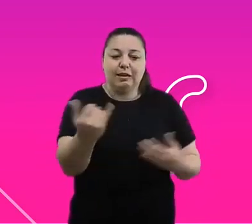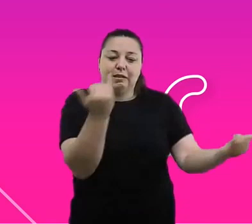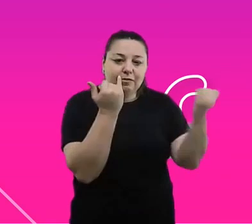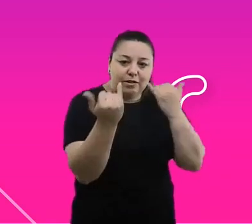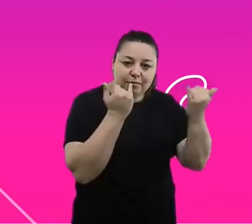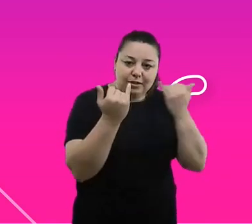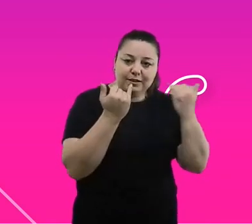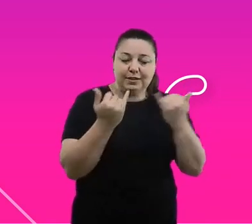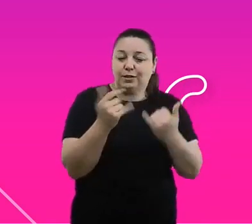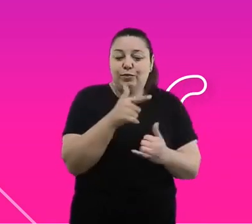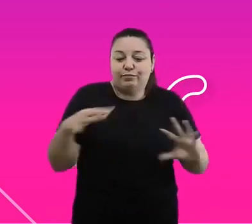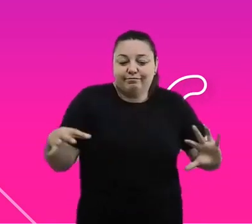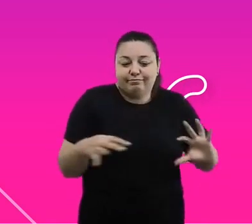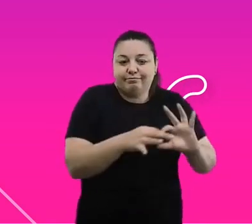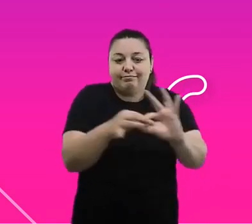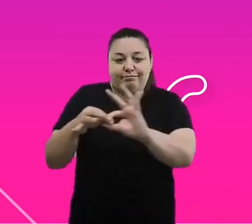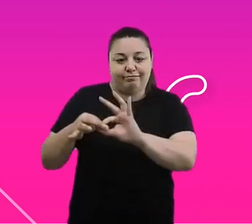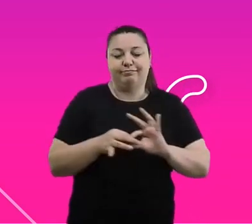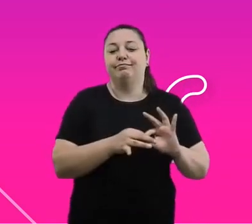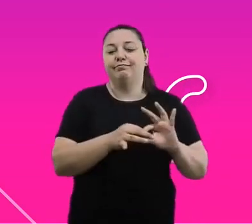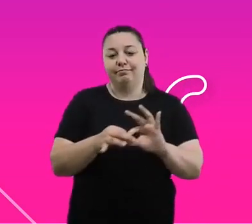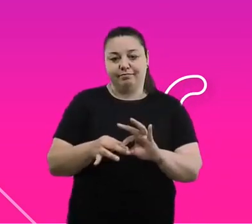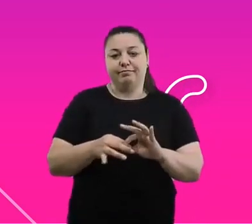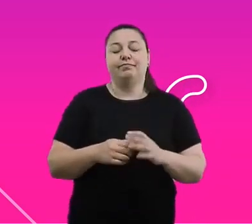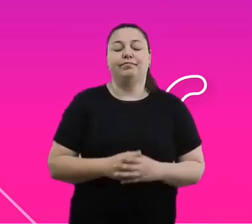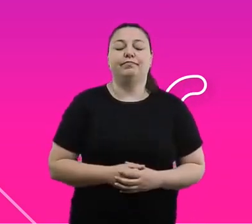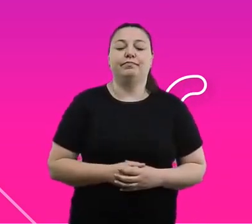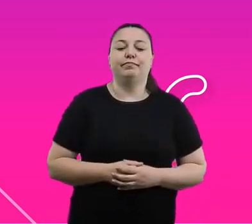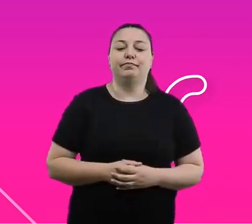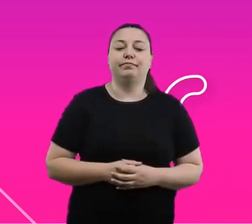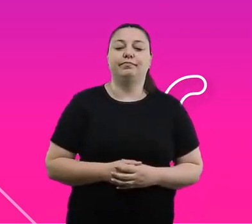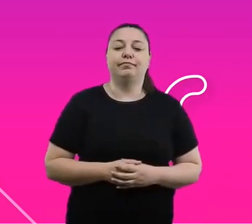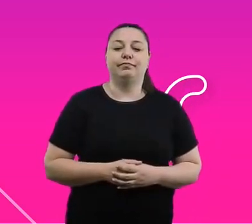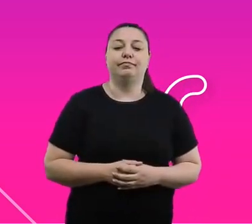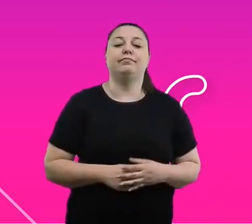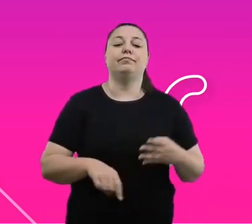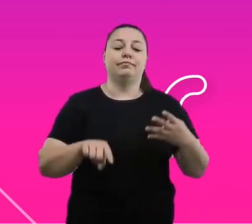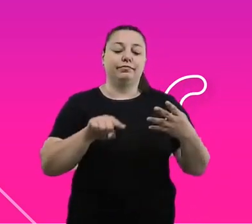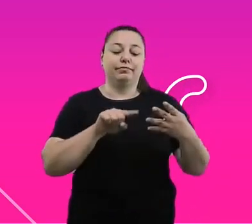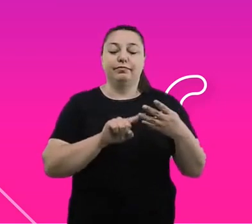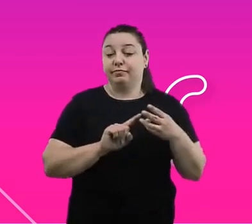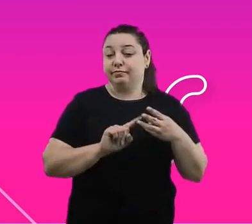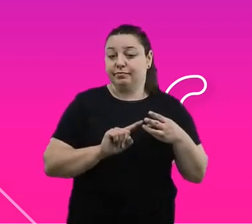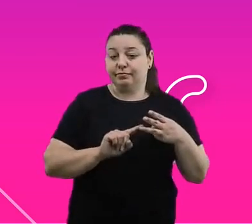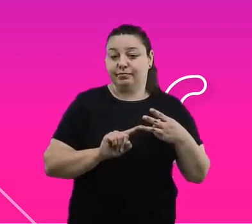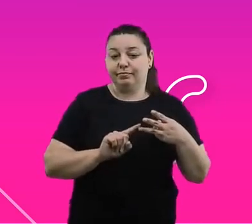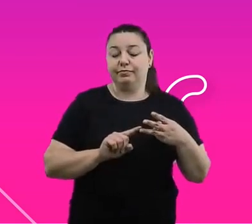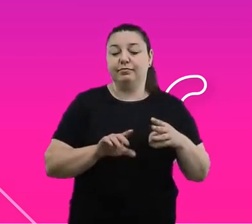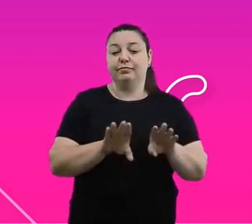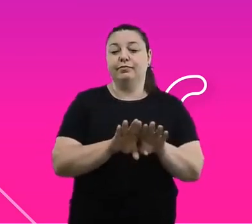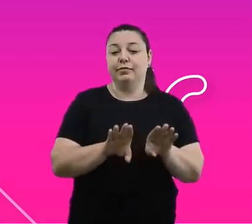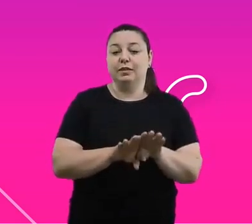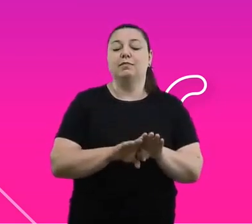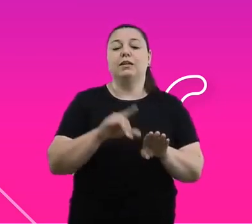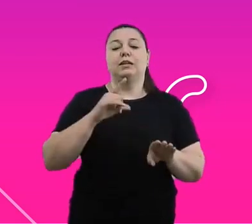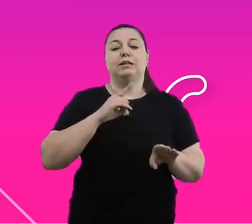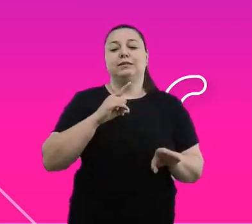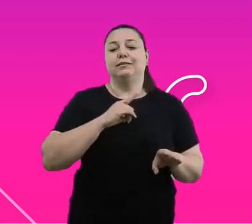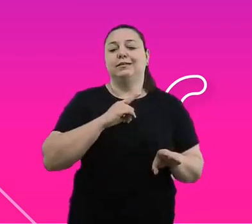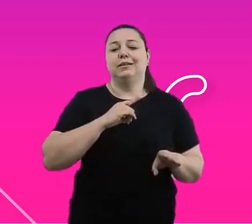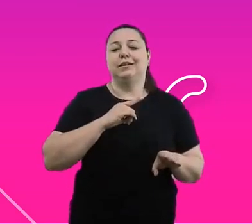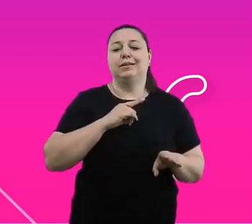combate da pandemia. E também um volume altíssimo de dados, a gente chega a ter base com